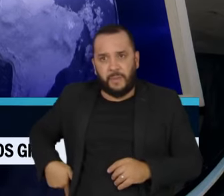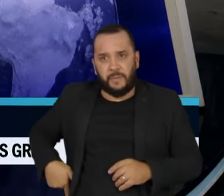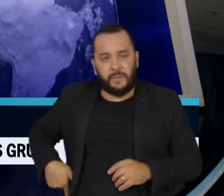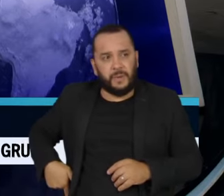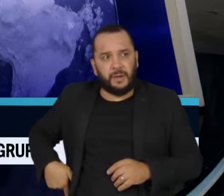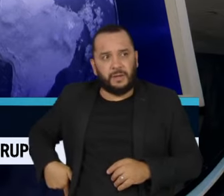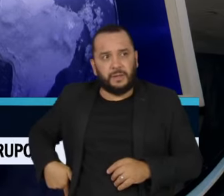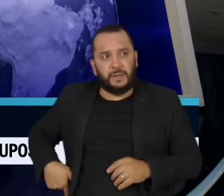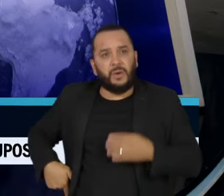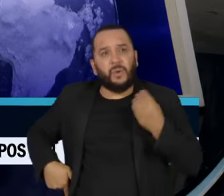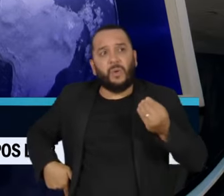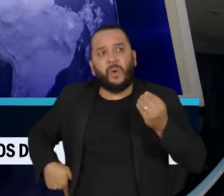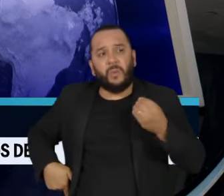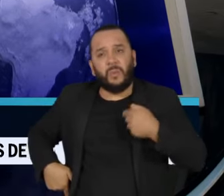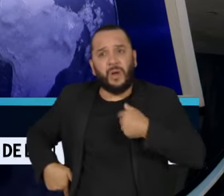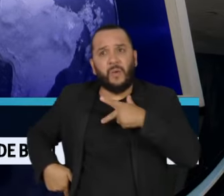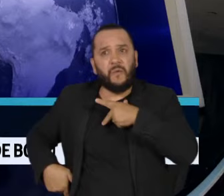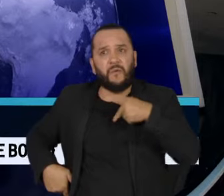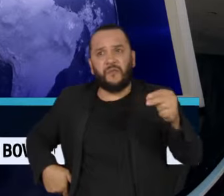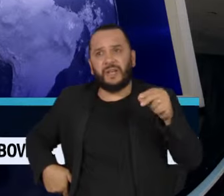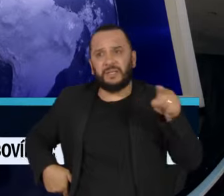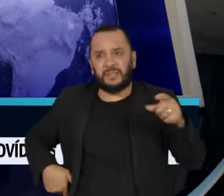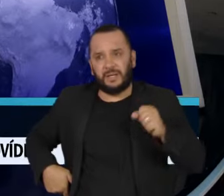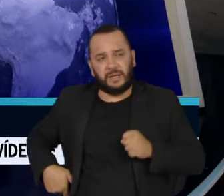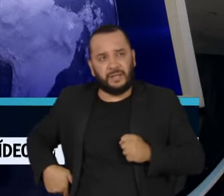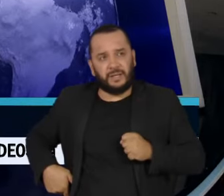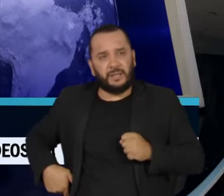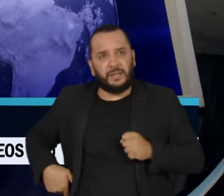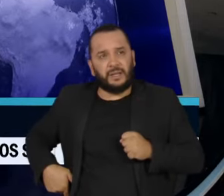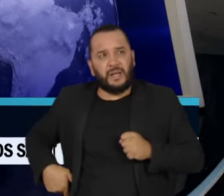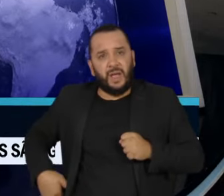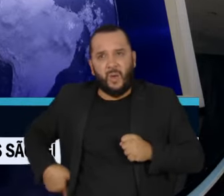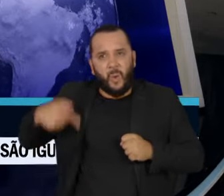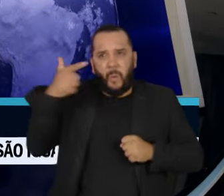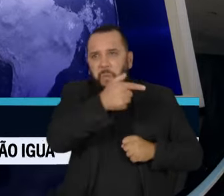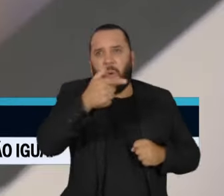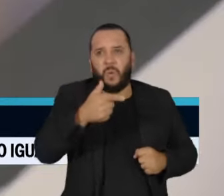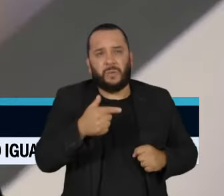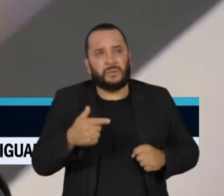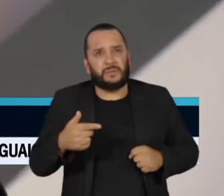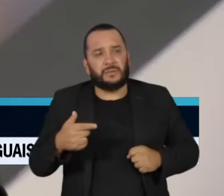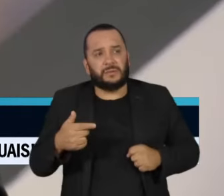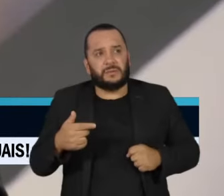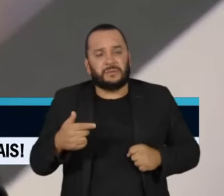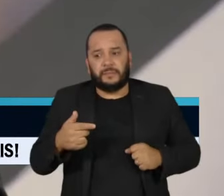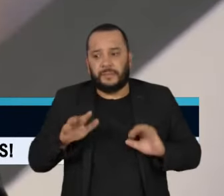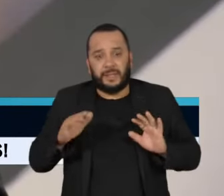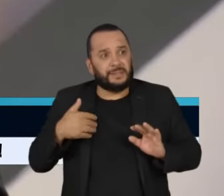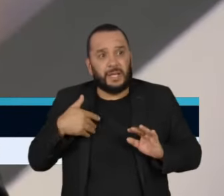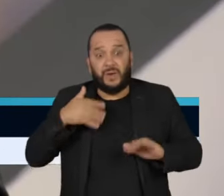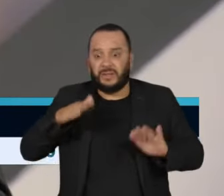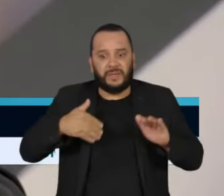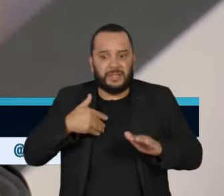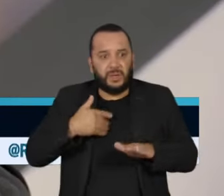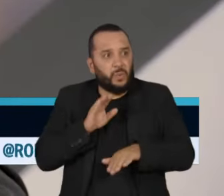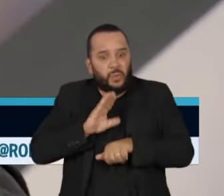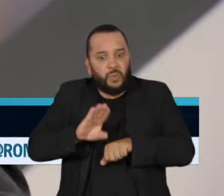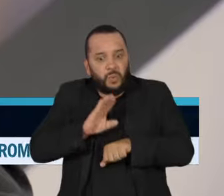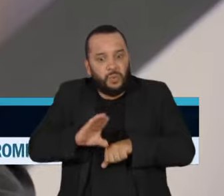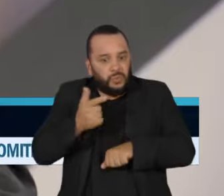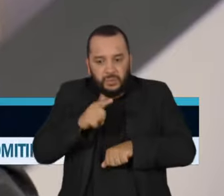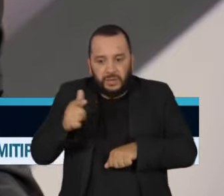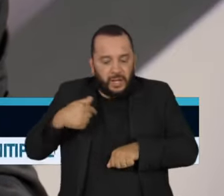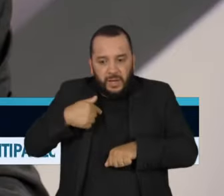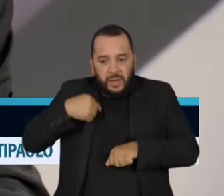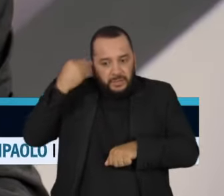que eu tenho de vencer o efeito surpresa? Porque eu não estou preparado para isso. Isso que tem que passar